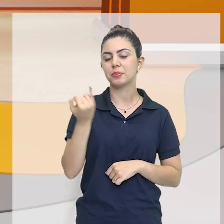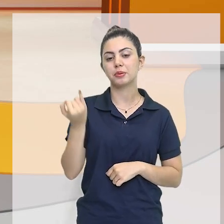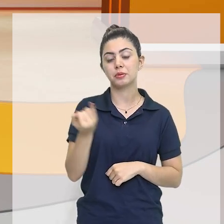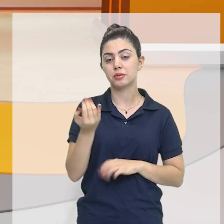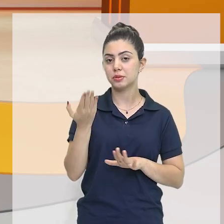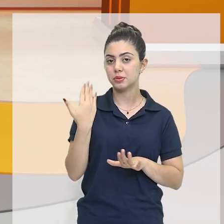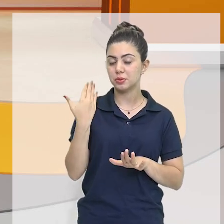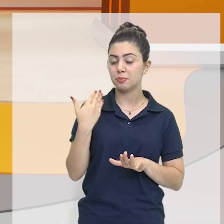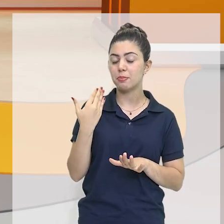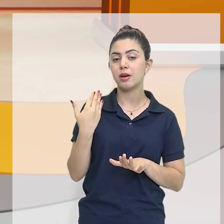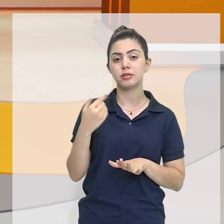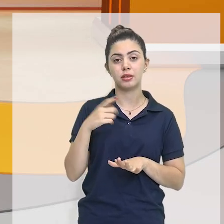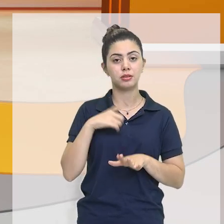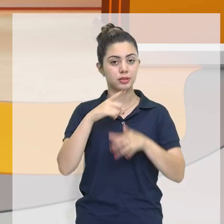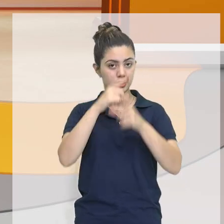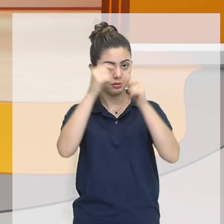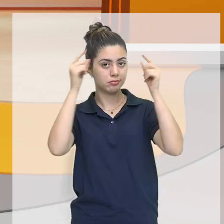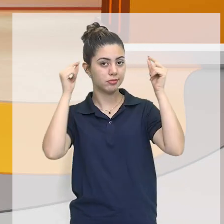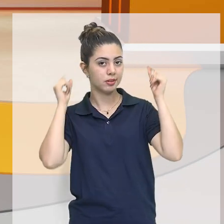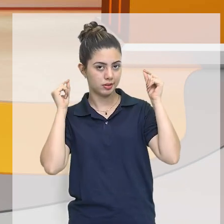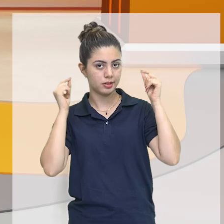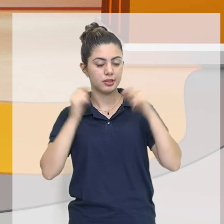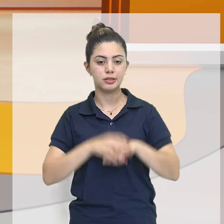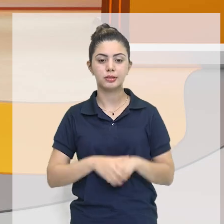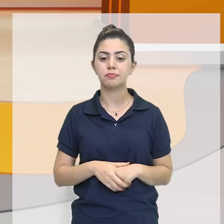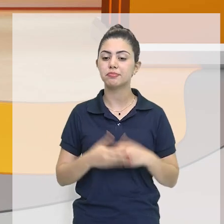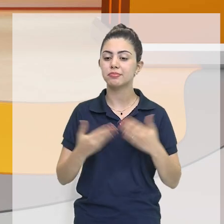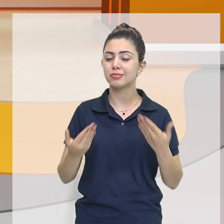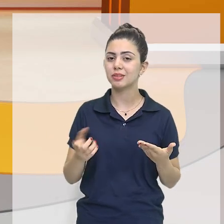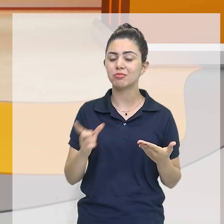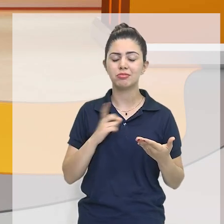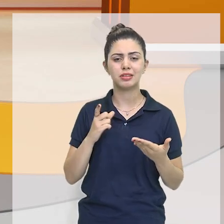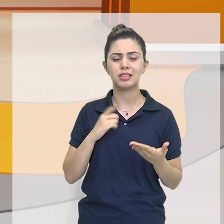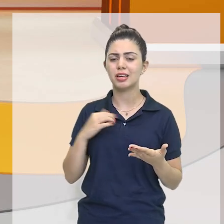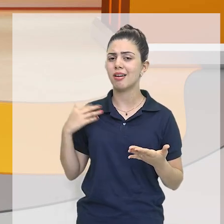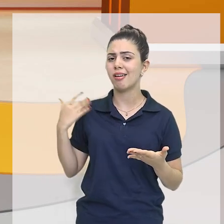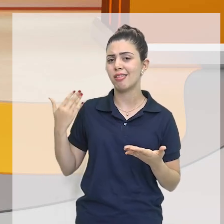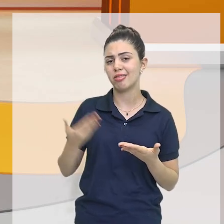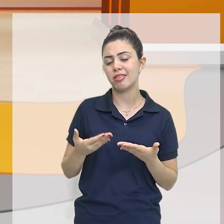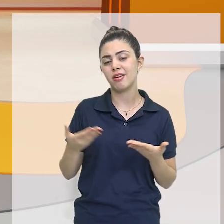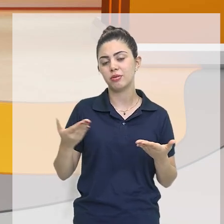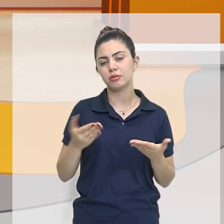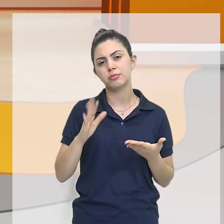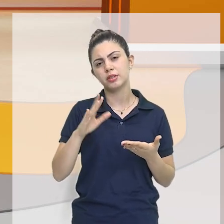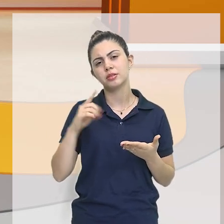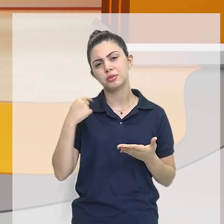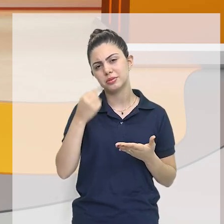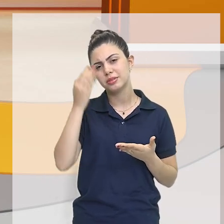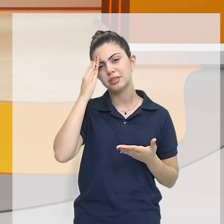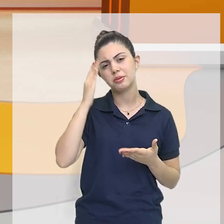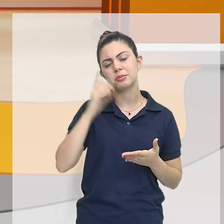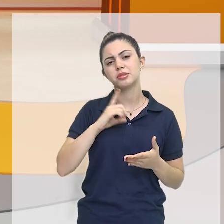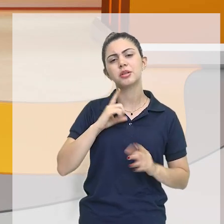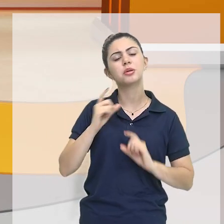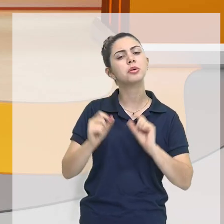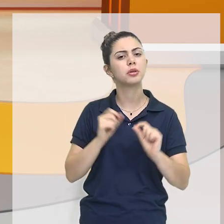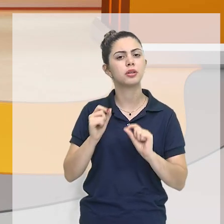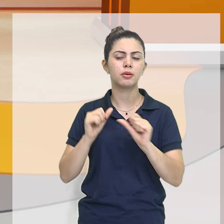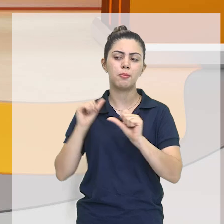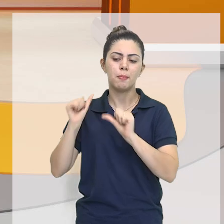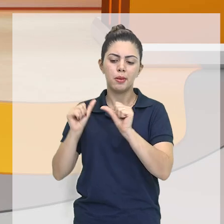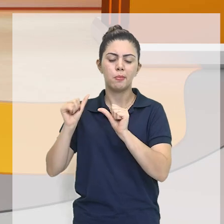dentro da Grécia Antiga e que perpetua-se, claro, que com diversas, né,